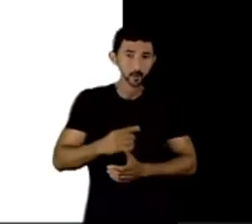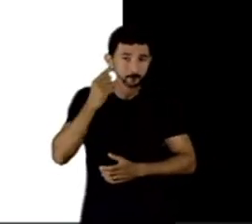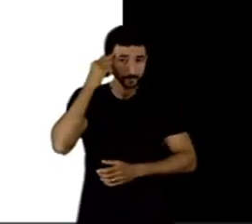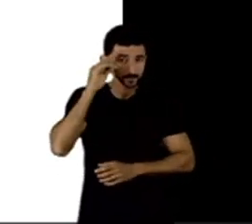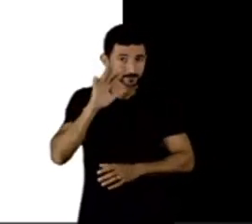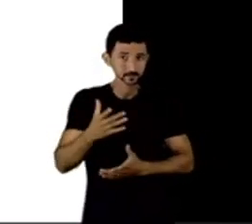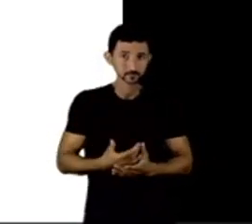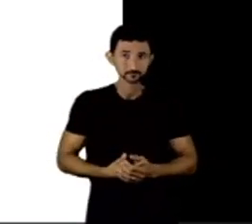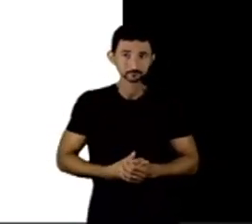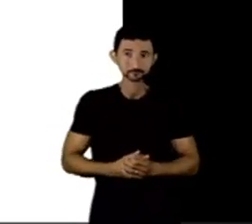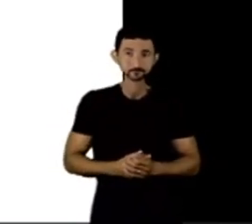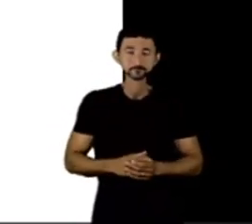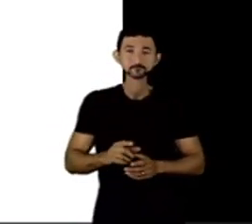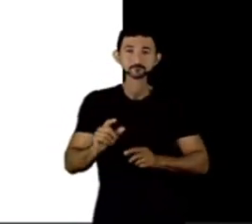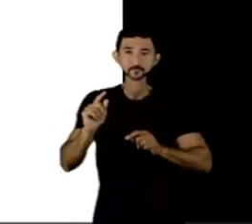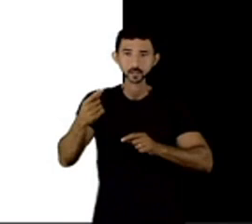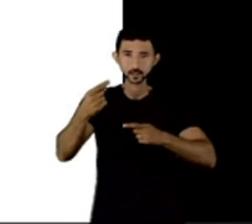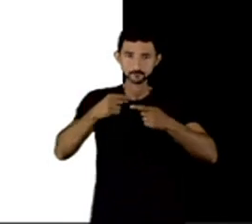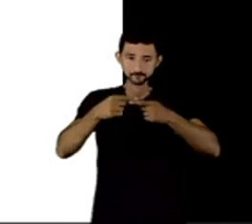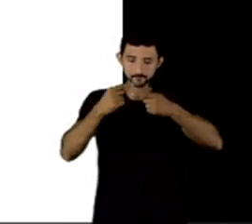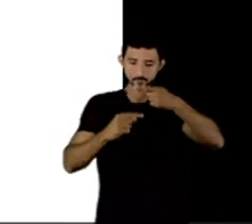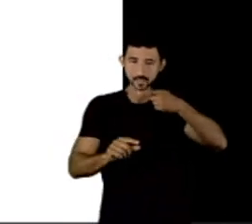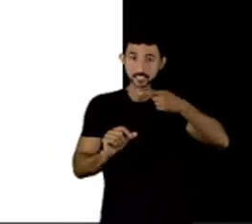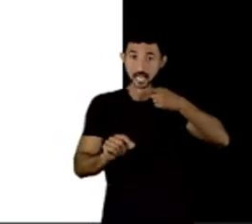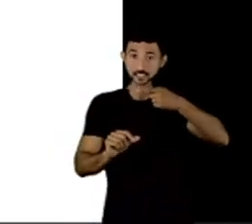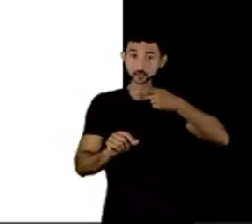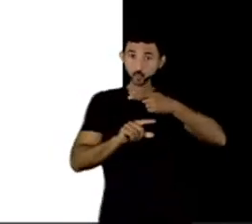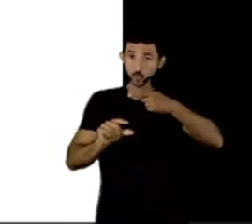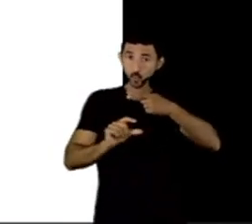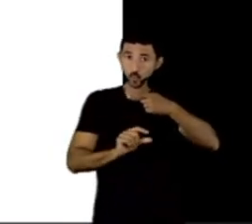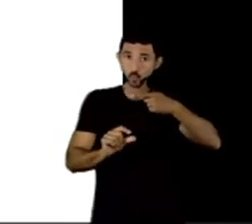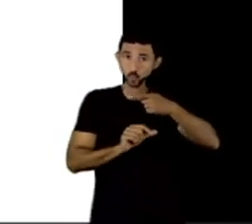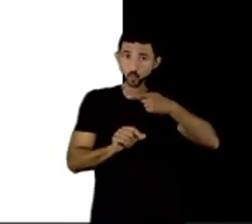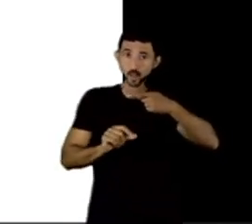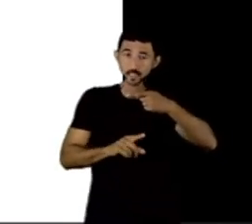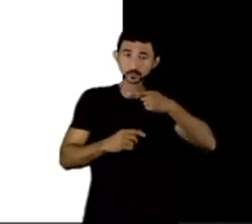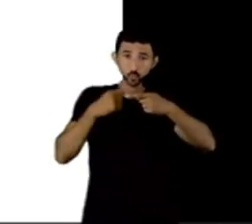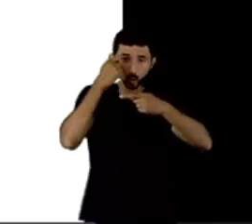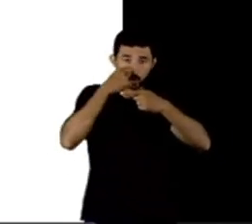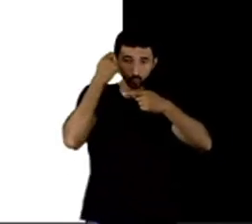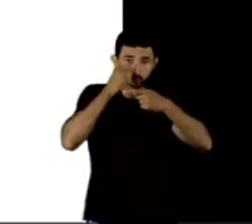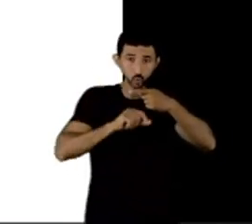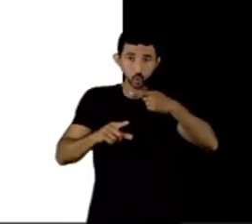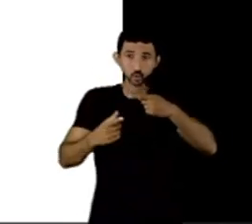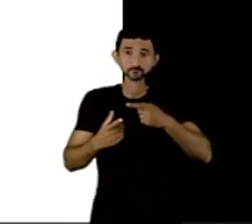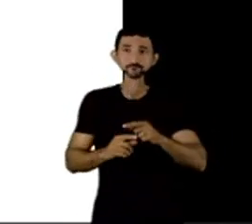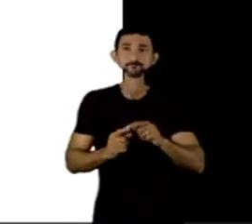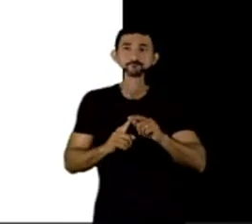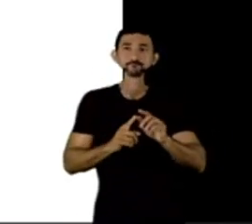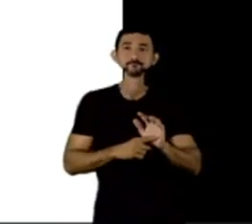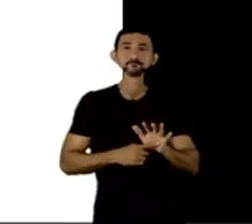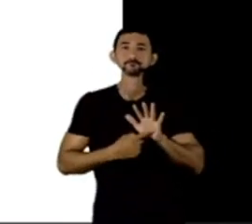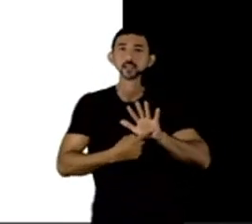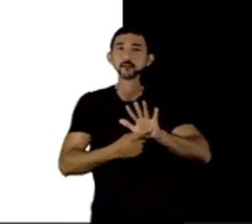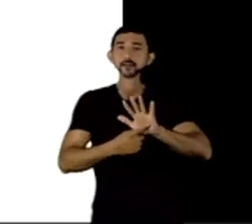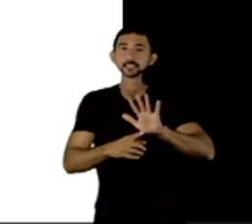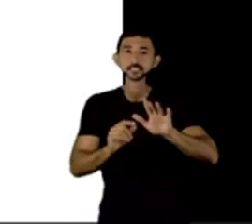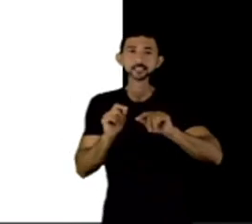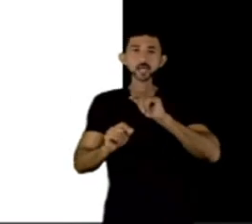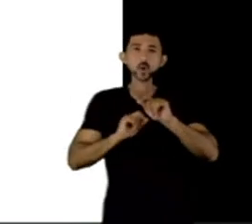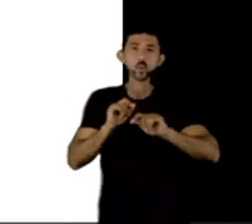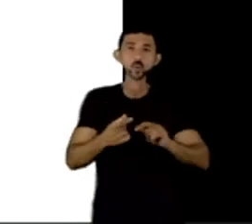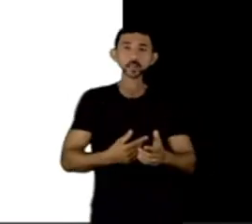raciocínio. Essa voz aqui do autor do texto apresenta para